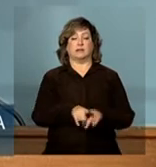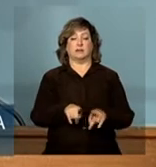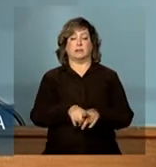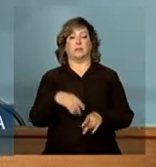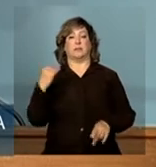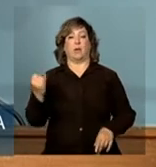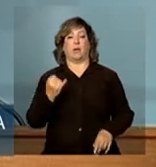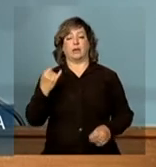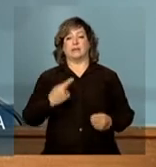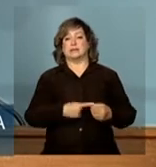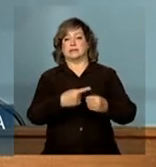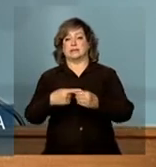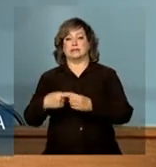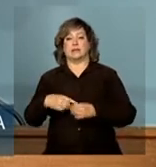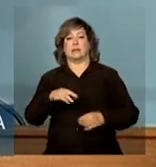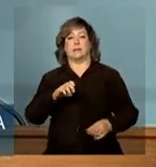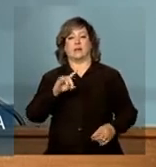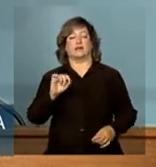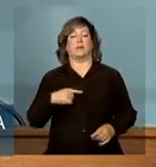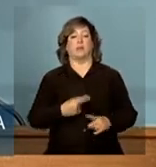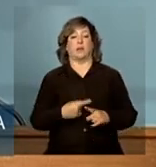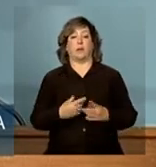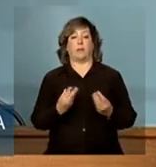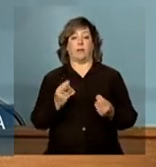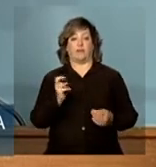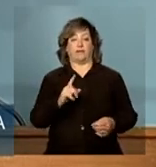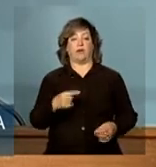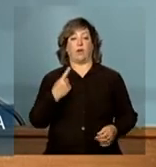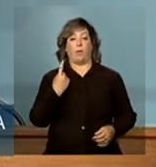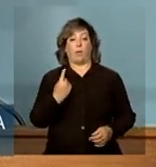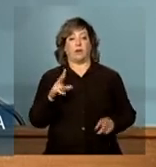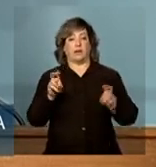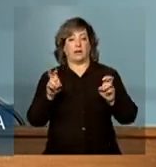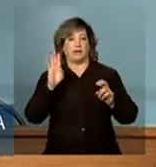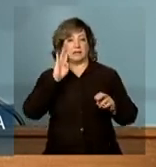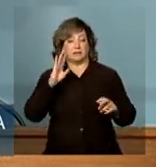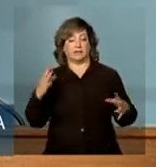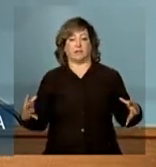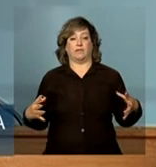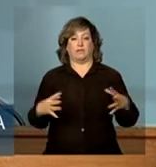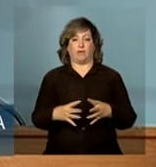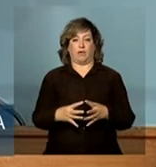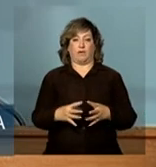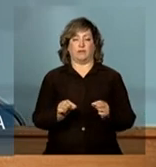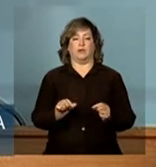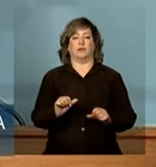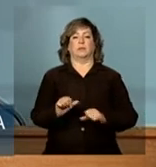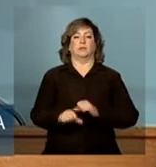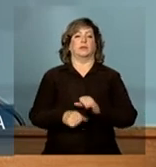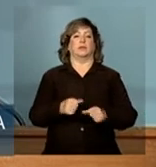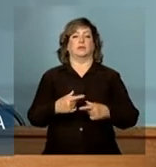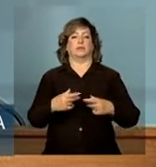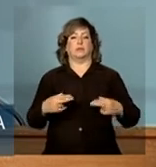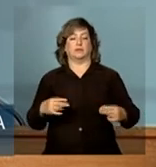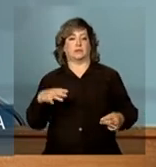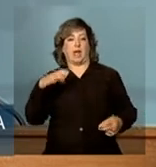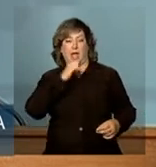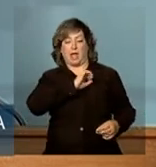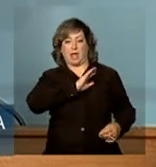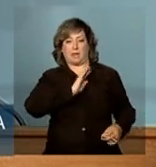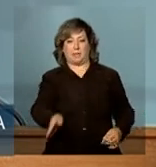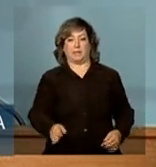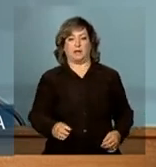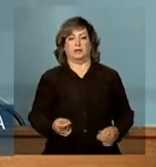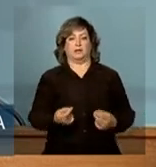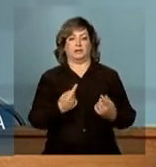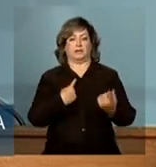médias, que muitas vezes uma das questões que implica em alteração da rapidez do